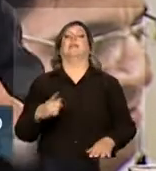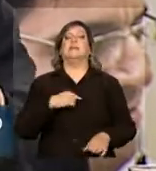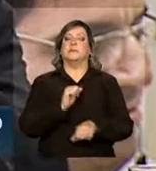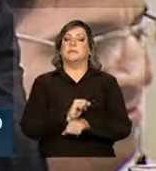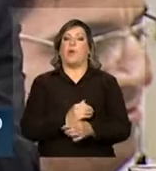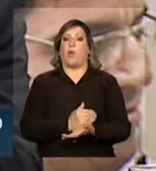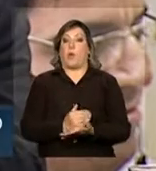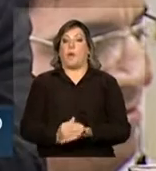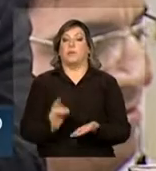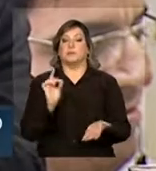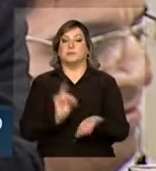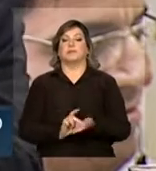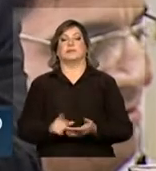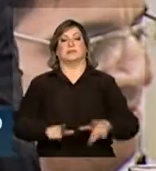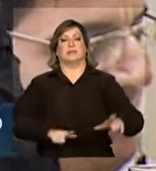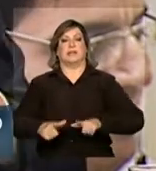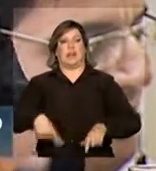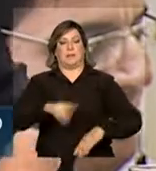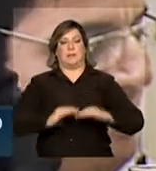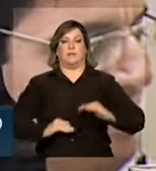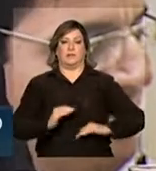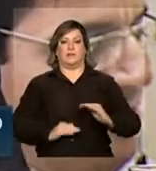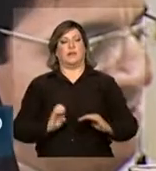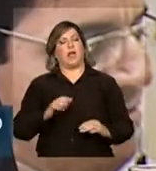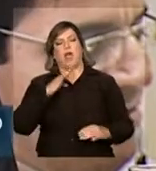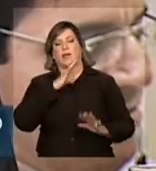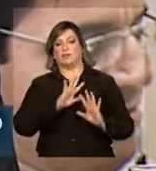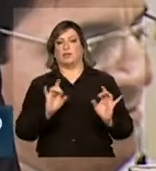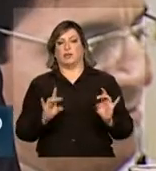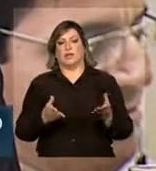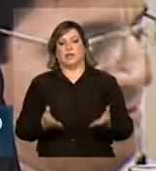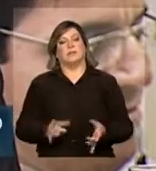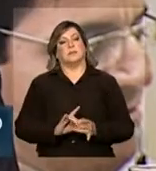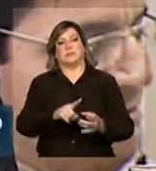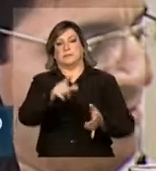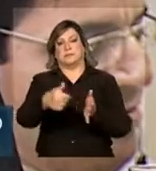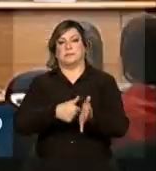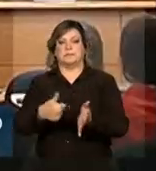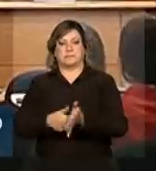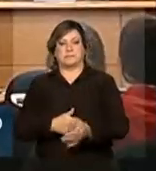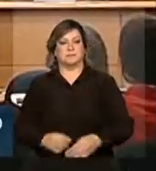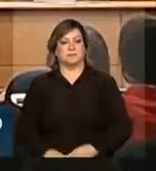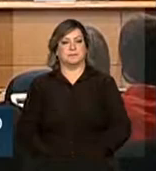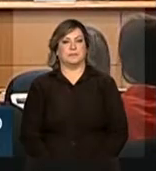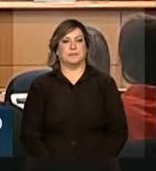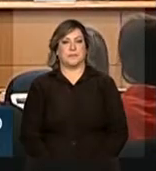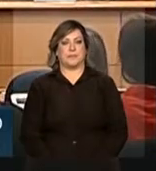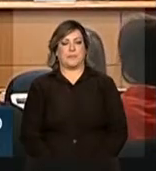início das atividad desses profissionais acho que é isso e tá à disposição de